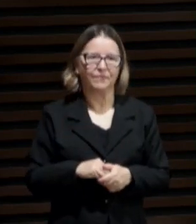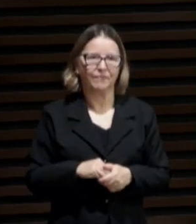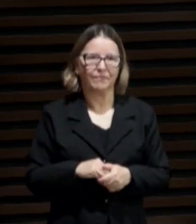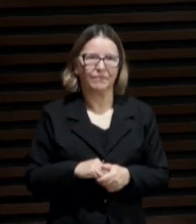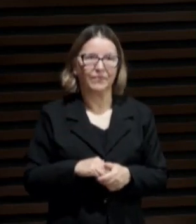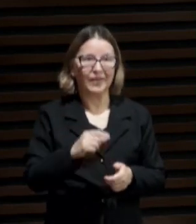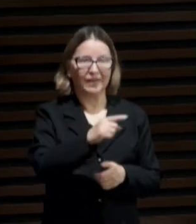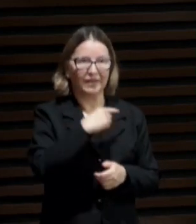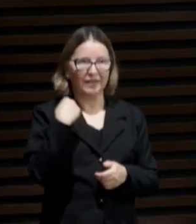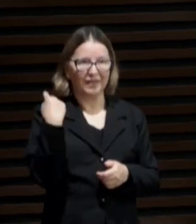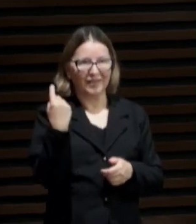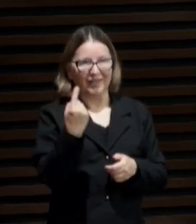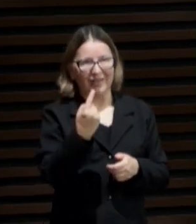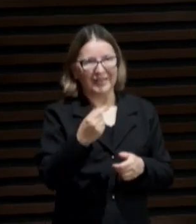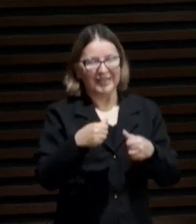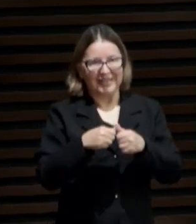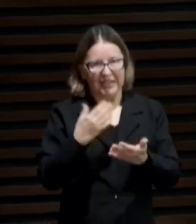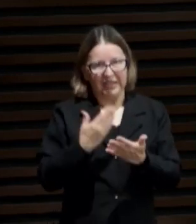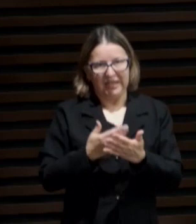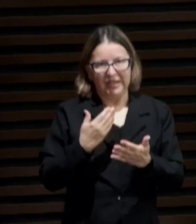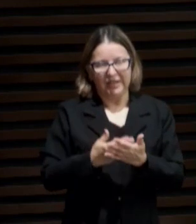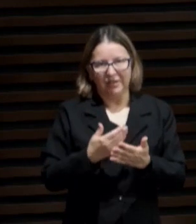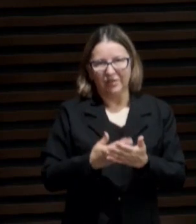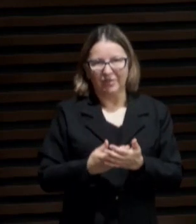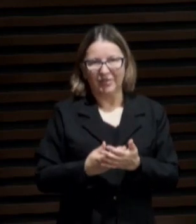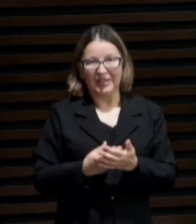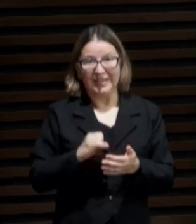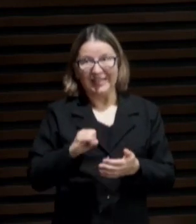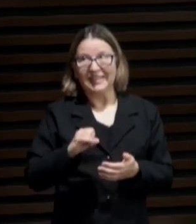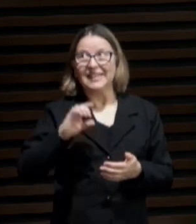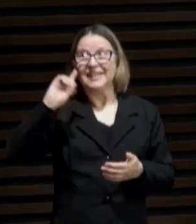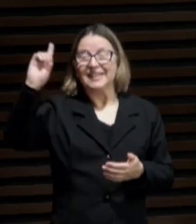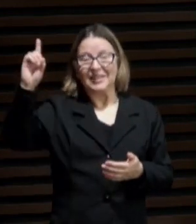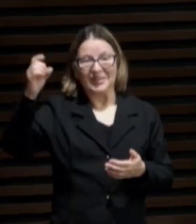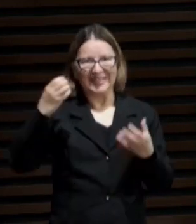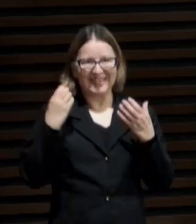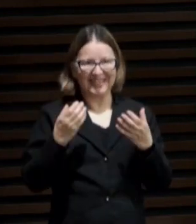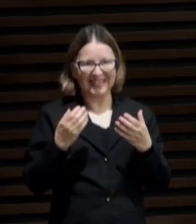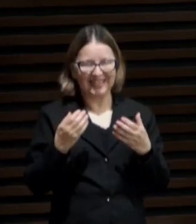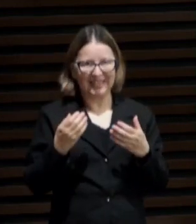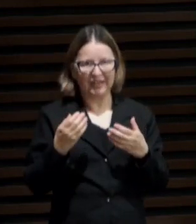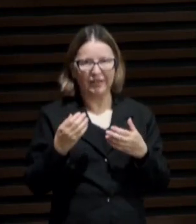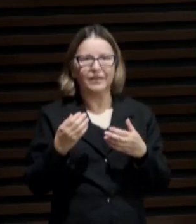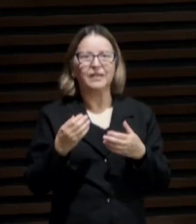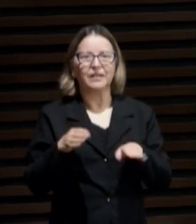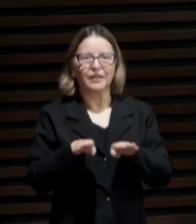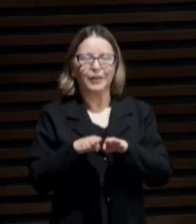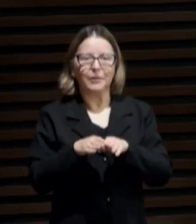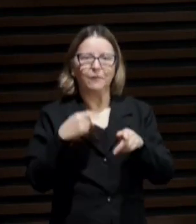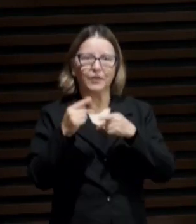Nós, nesse caminhar que nós vamos, se Deus der graça, nós vamos ter que falar de doenças